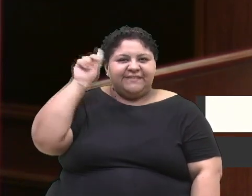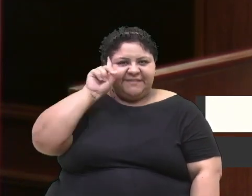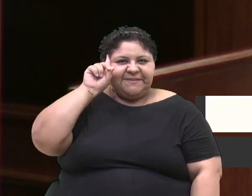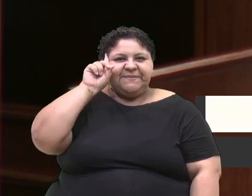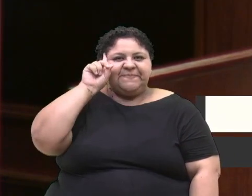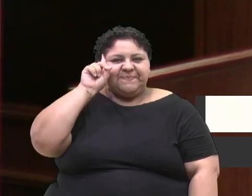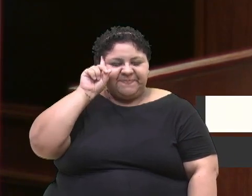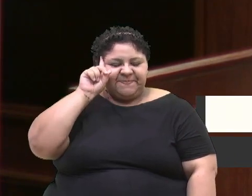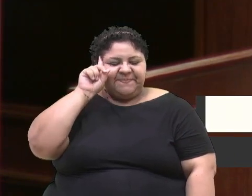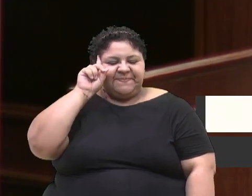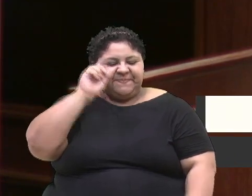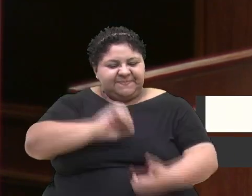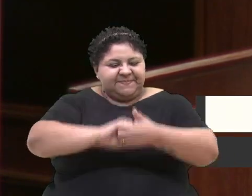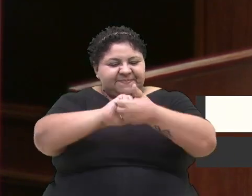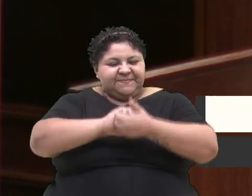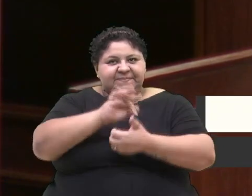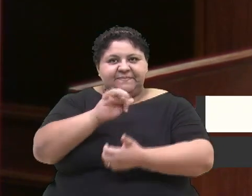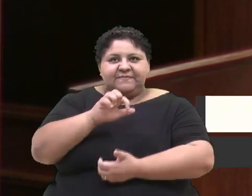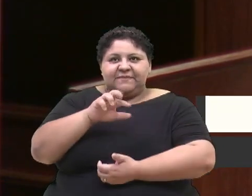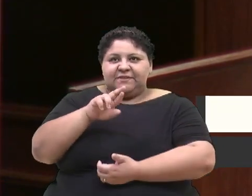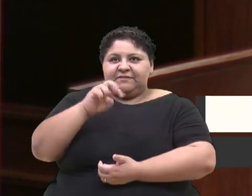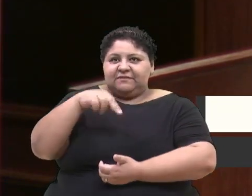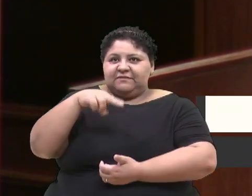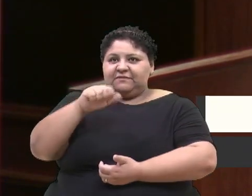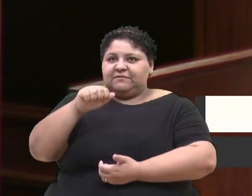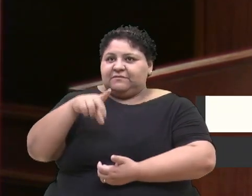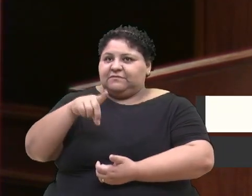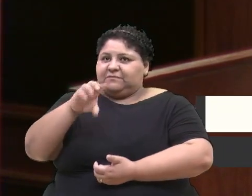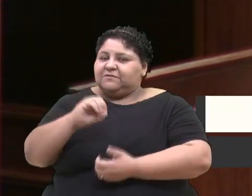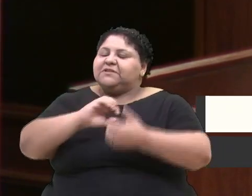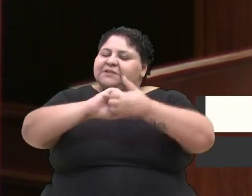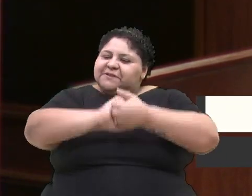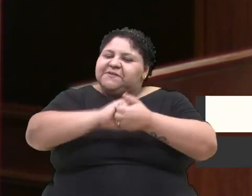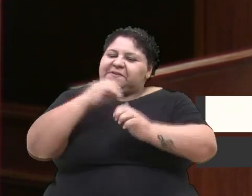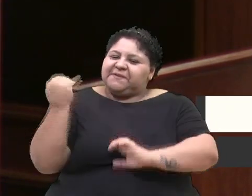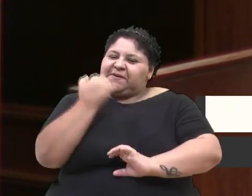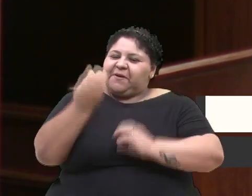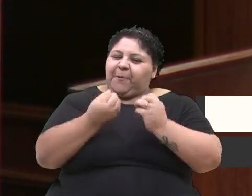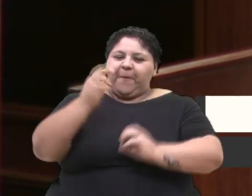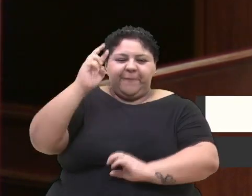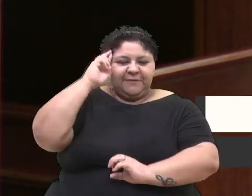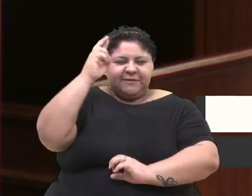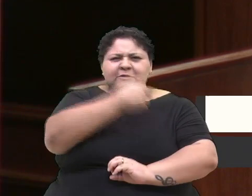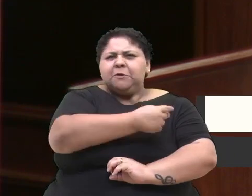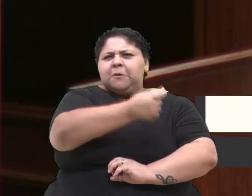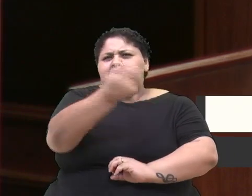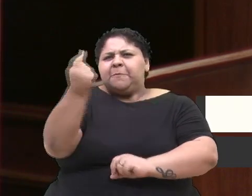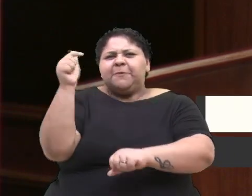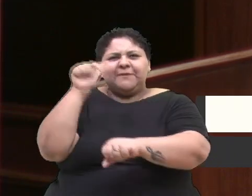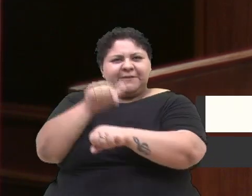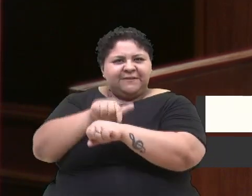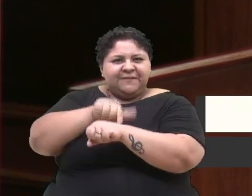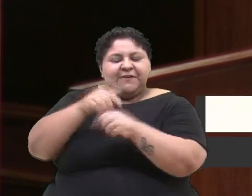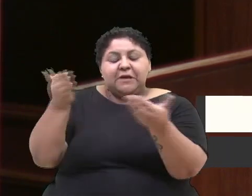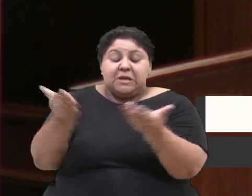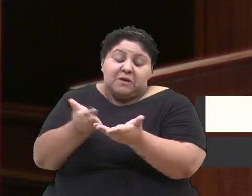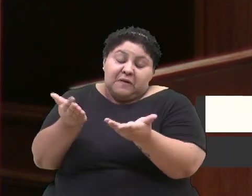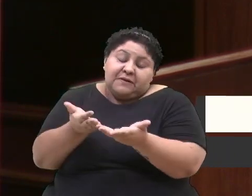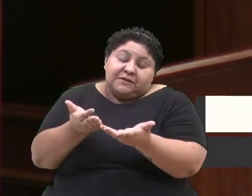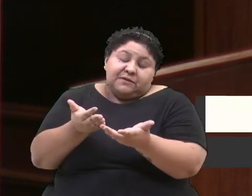parceiro. Ao Fernando Silvestrin, que foi um parceiro importante como diretor há muito tempo e hoje, por